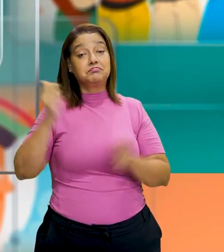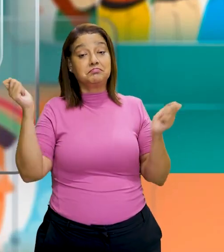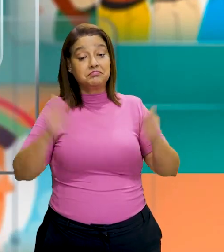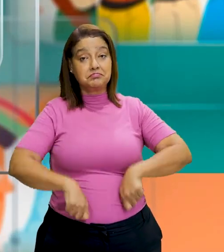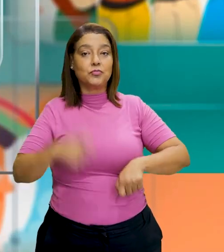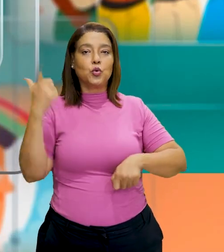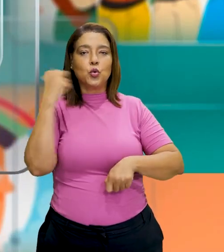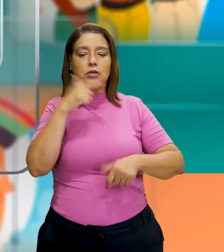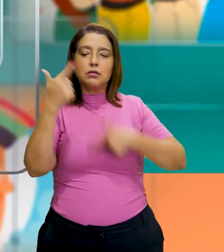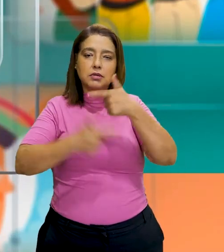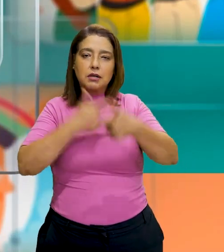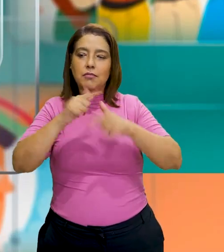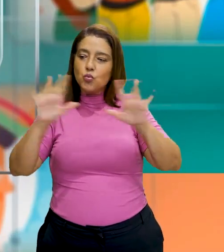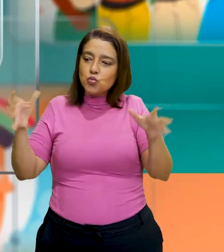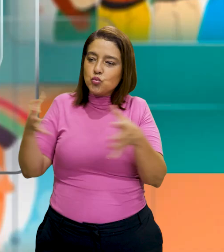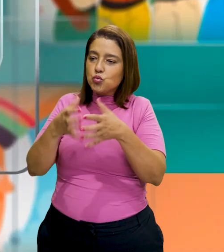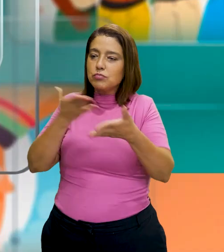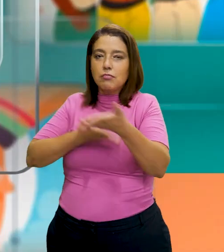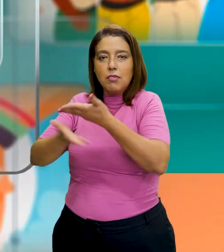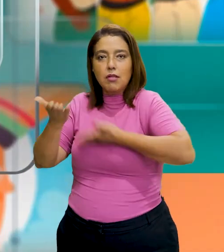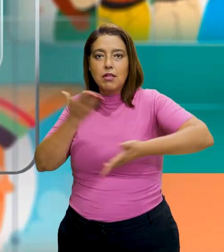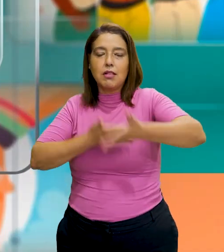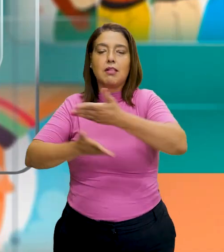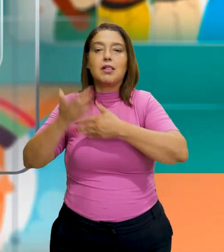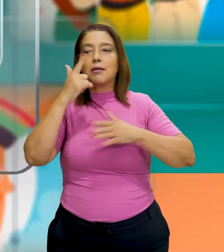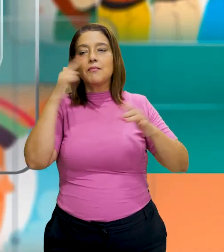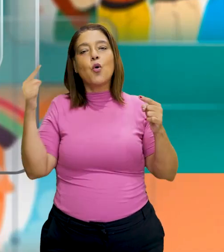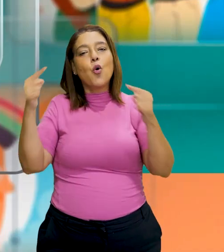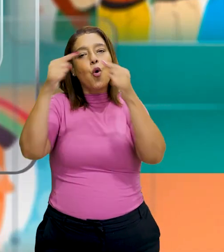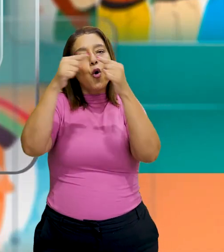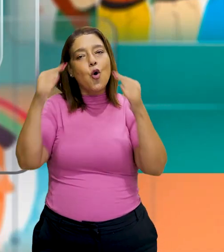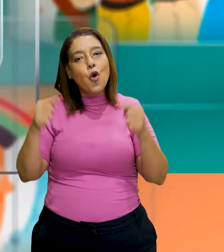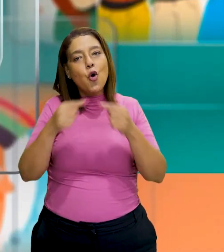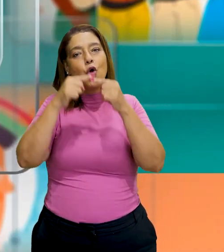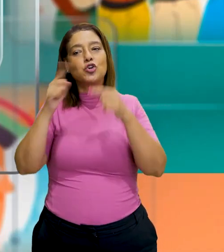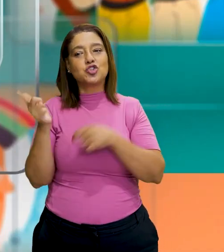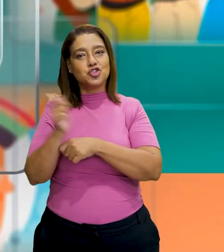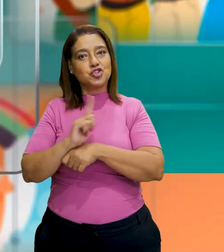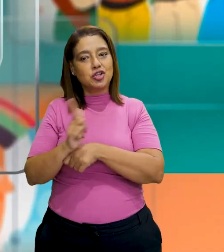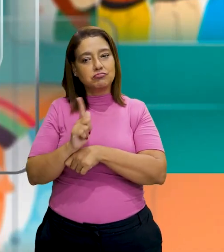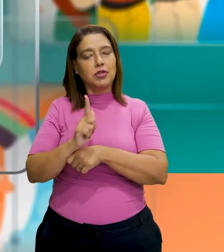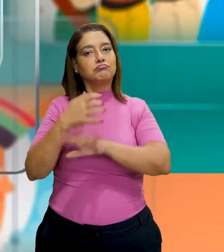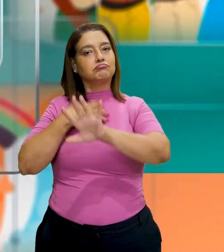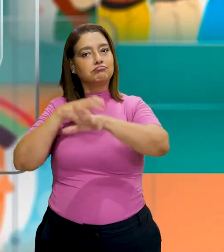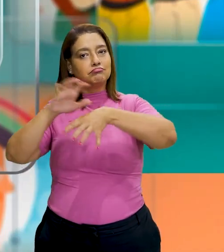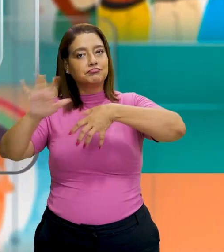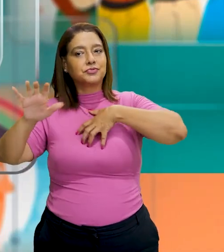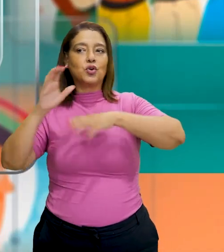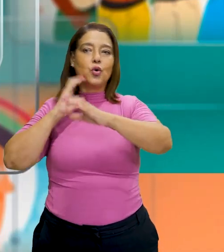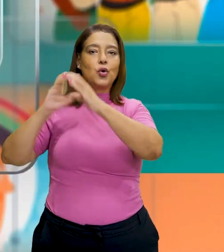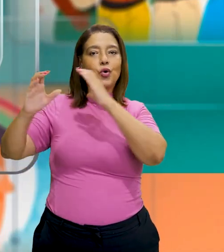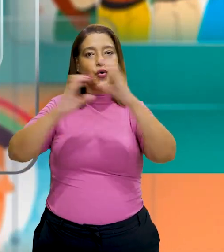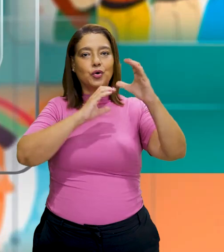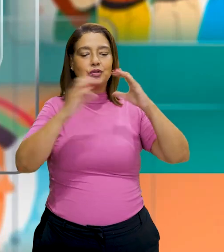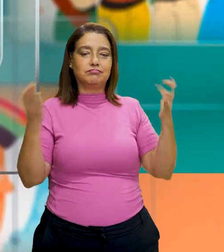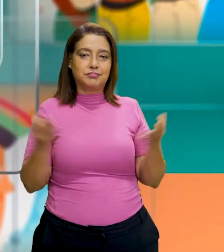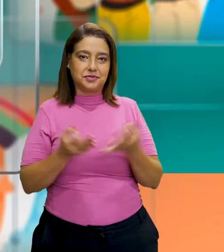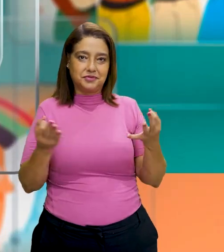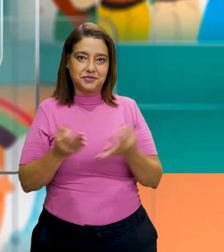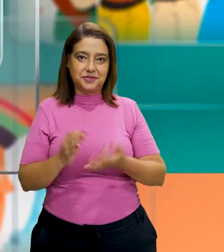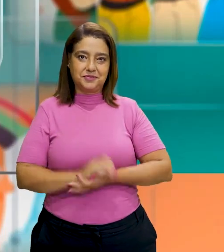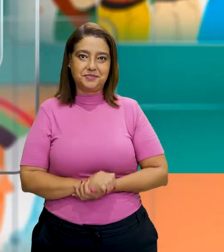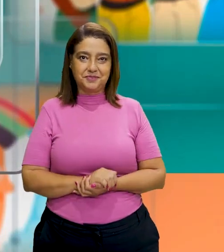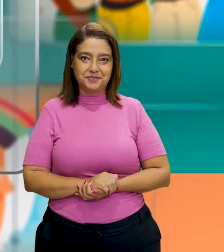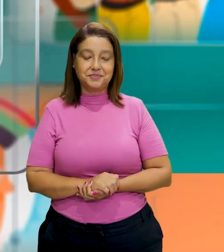a capacidade de trabalhar em equipe envolve uma combinação de autogestão, empatia e